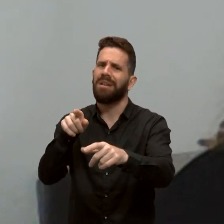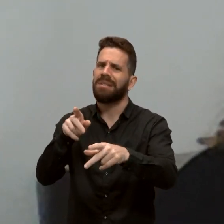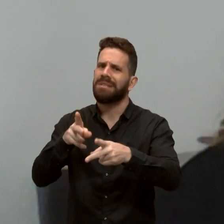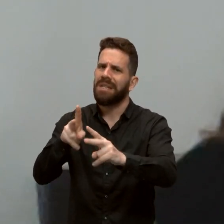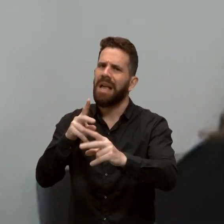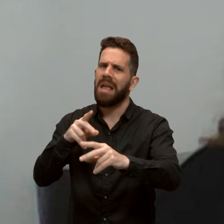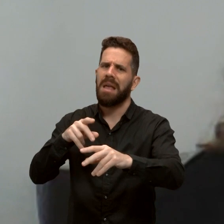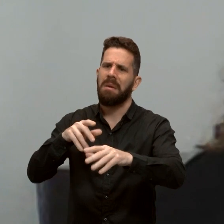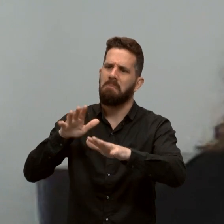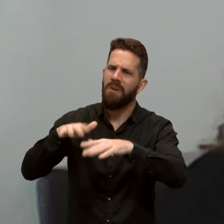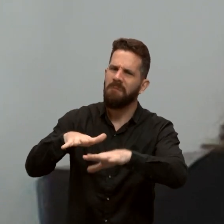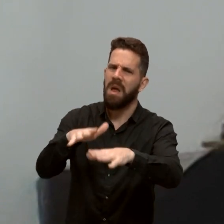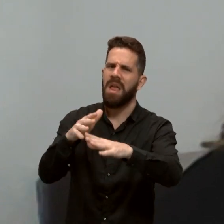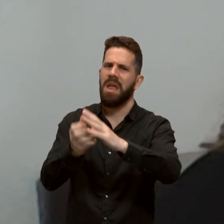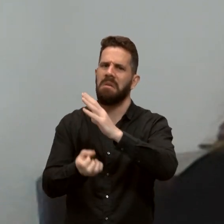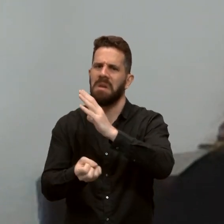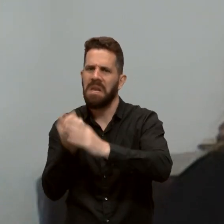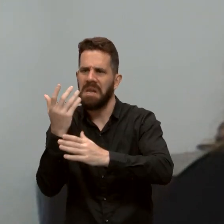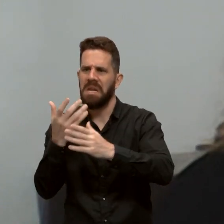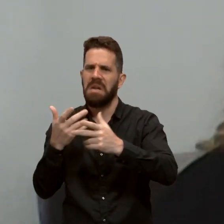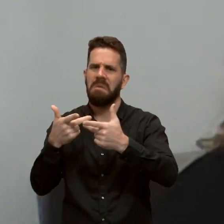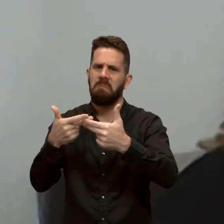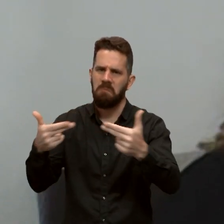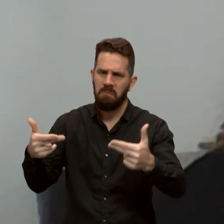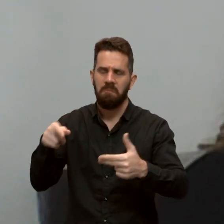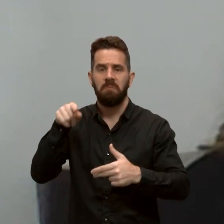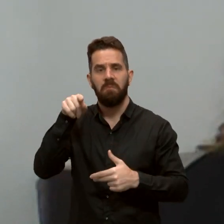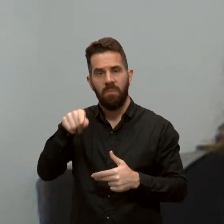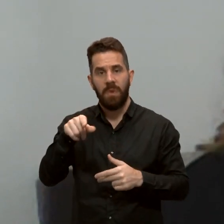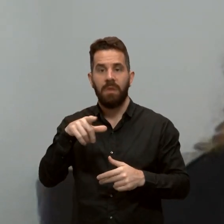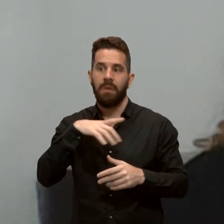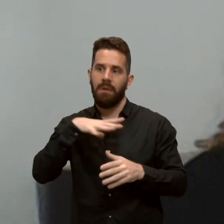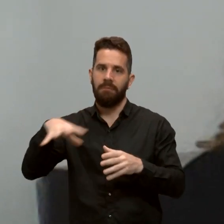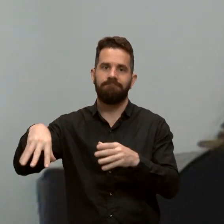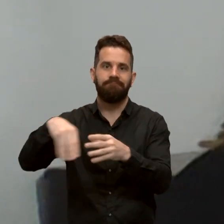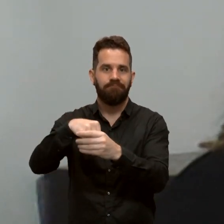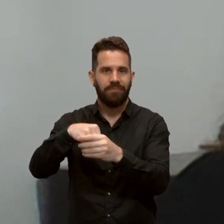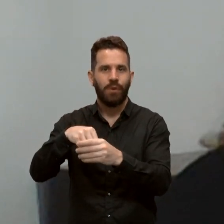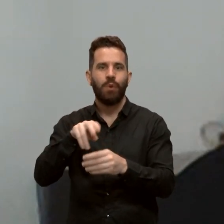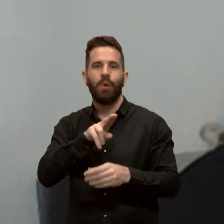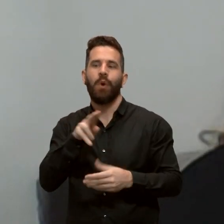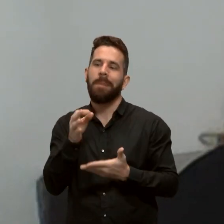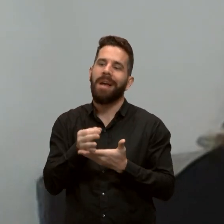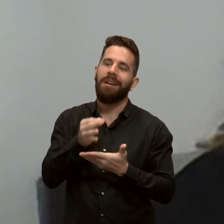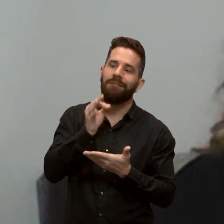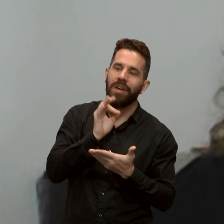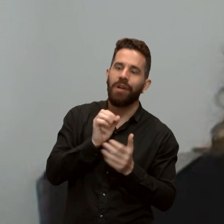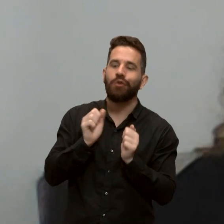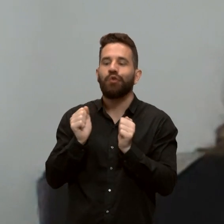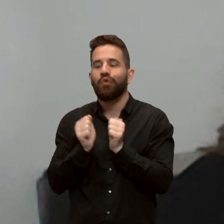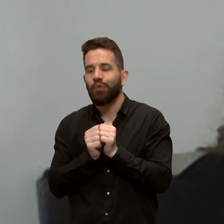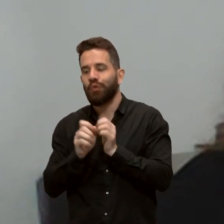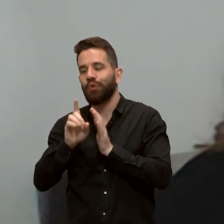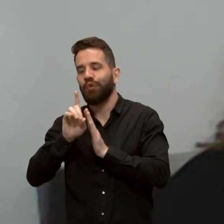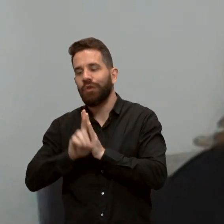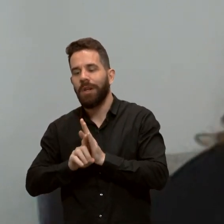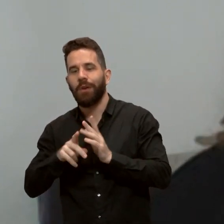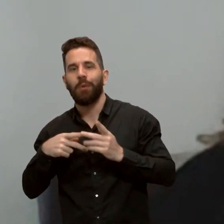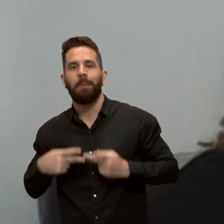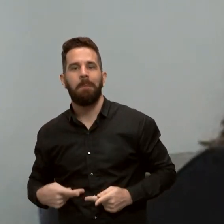importantes, e dentre eles essas edições do Café com Direitos Humanos, que vai acontecer no domingo, dia 11. Então nós temos,